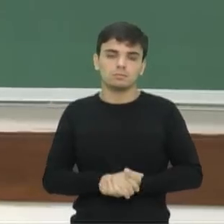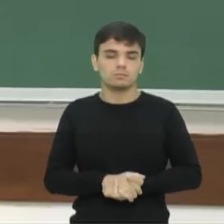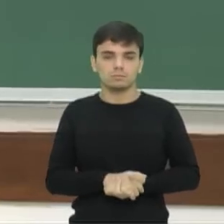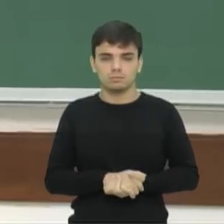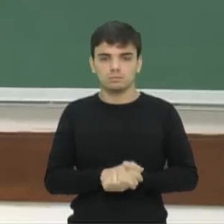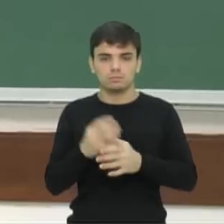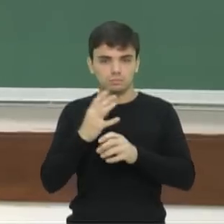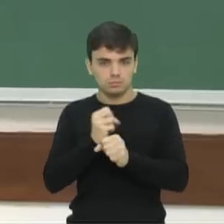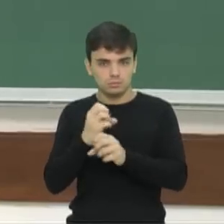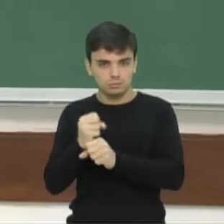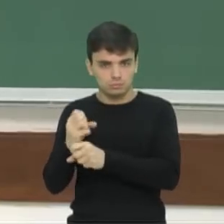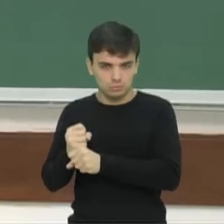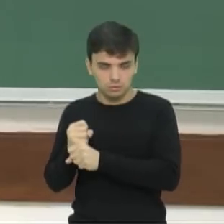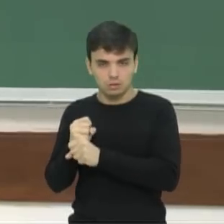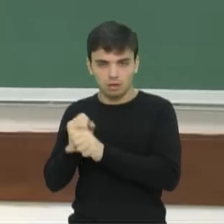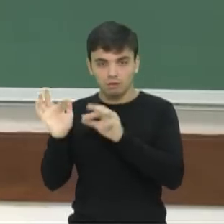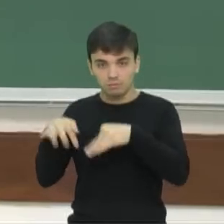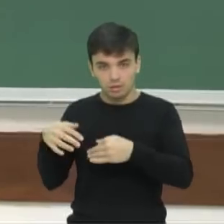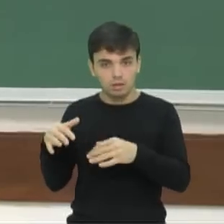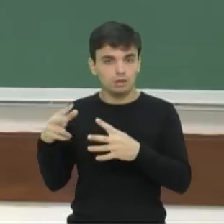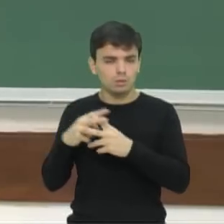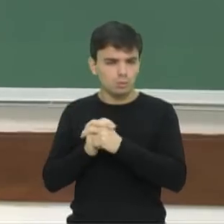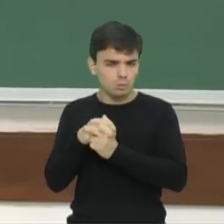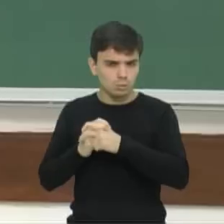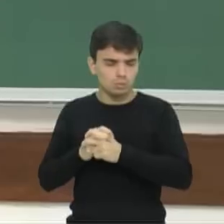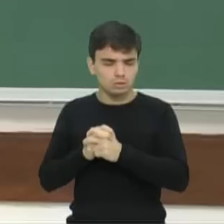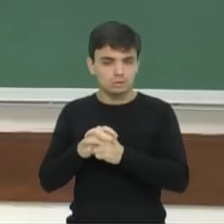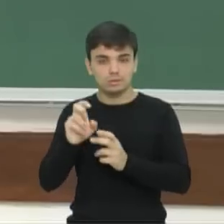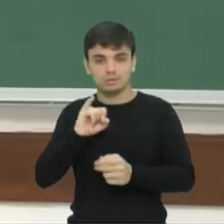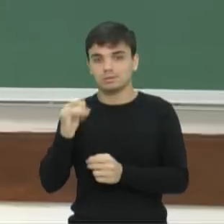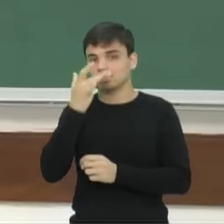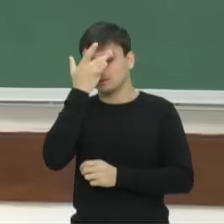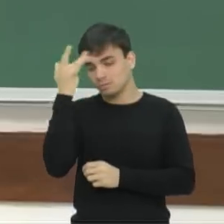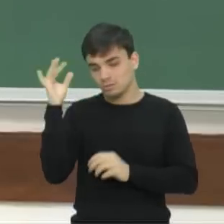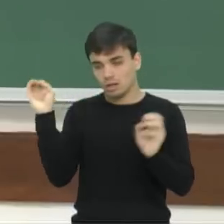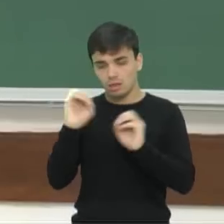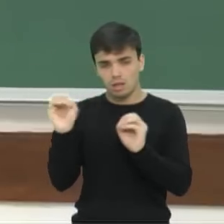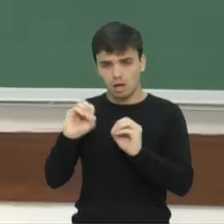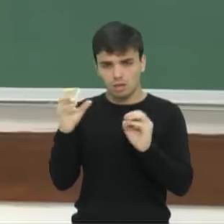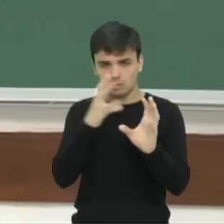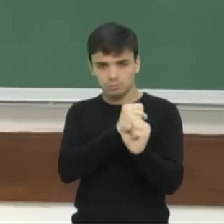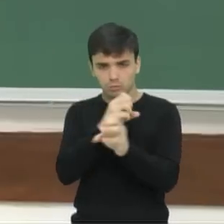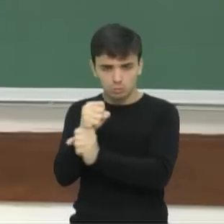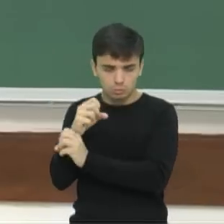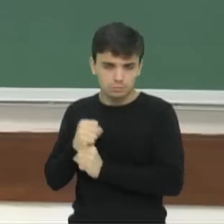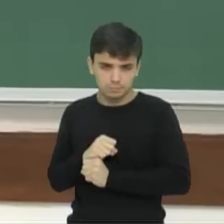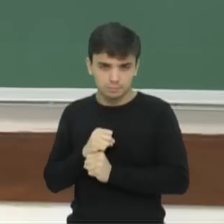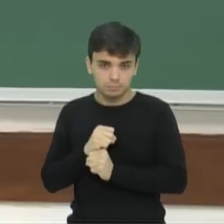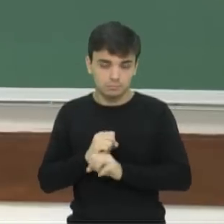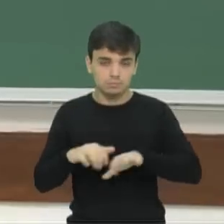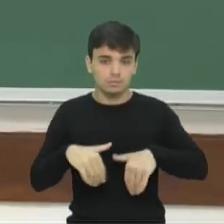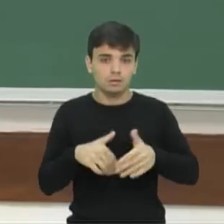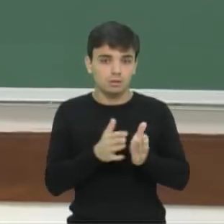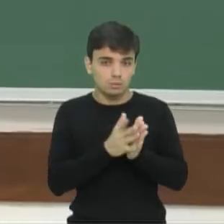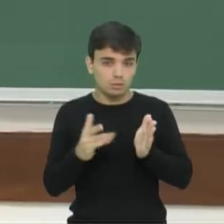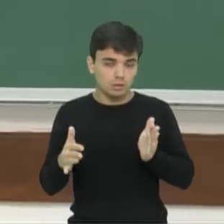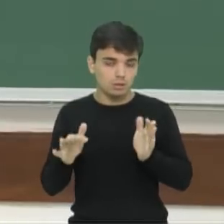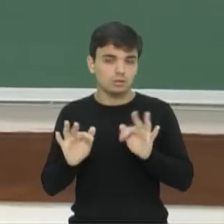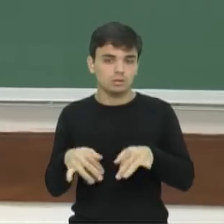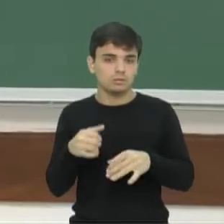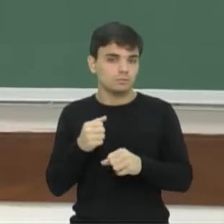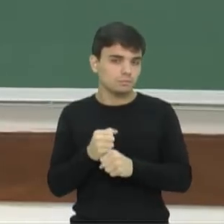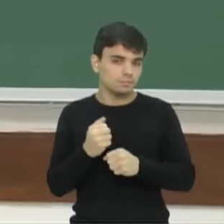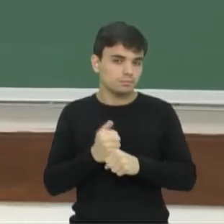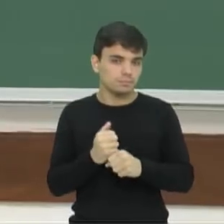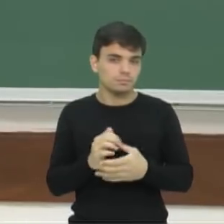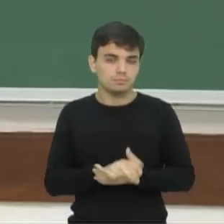pontuou, a luta encerra. Se ninguém conseguir pontuar durante a disputa do goal score, aí sim, eles vão